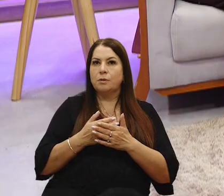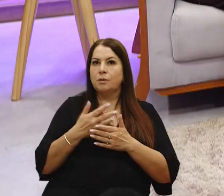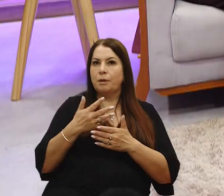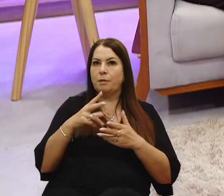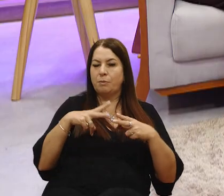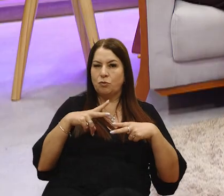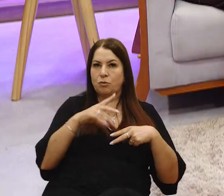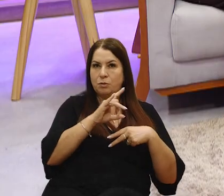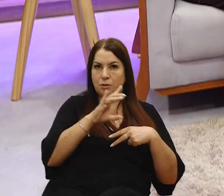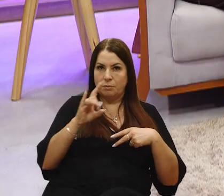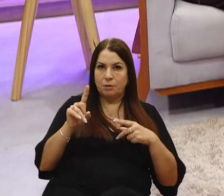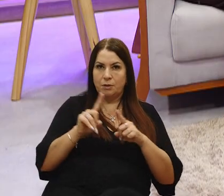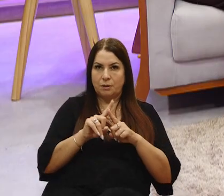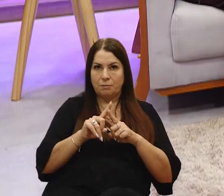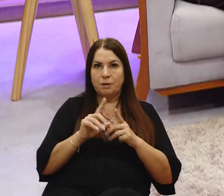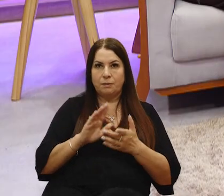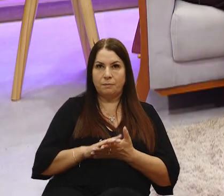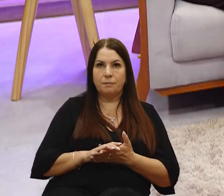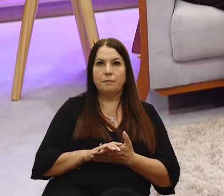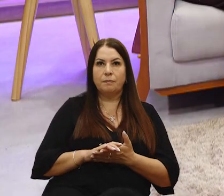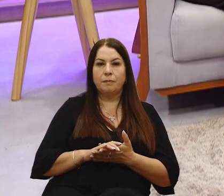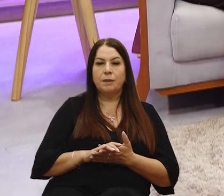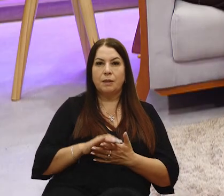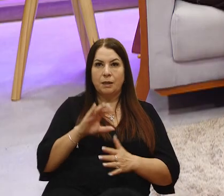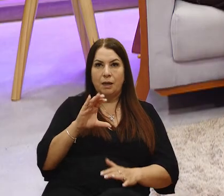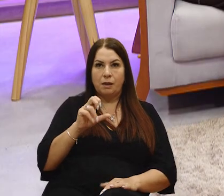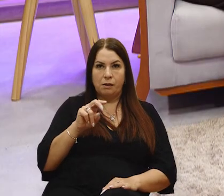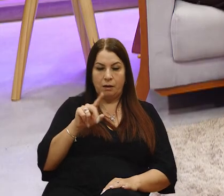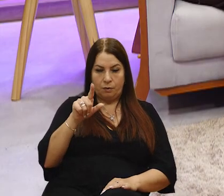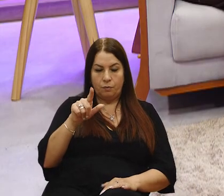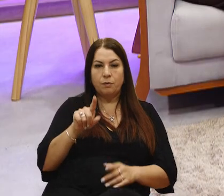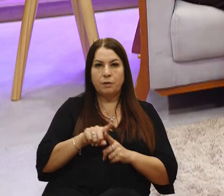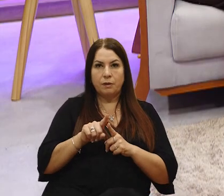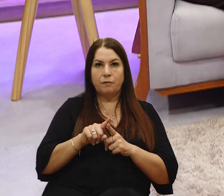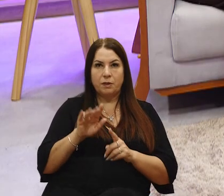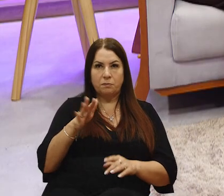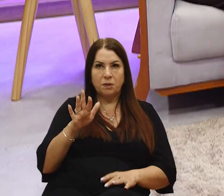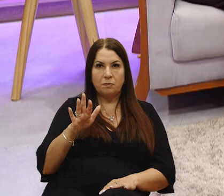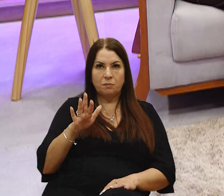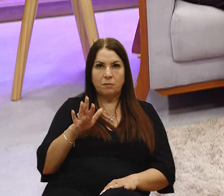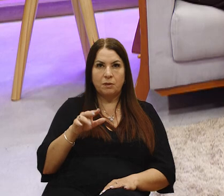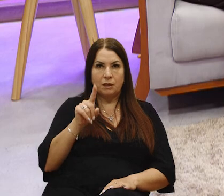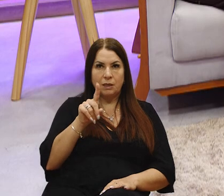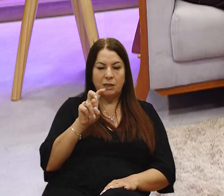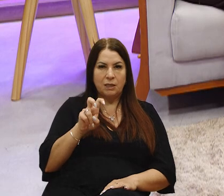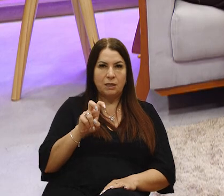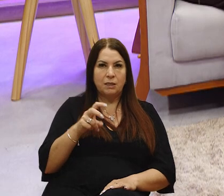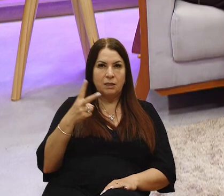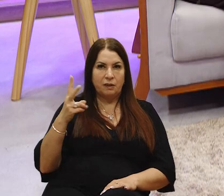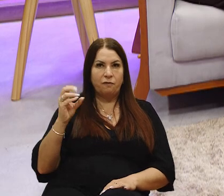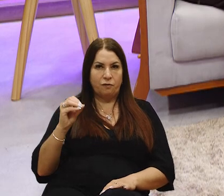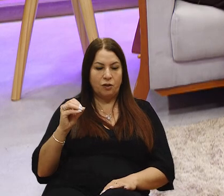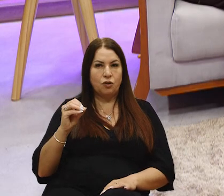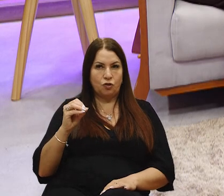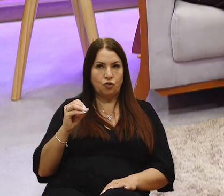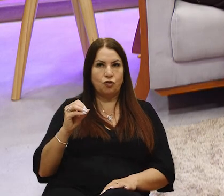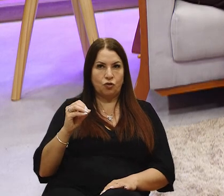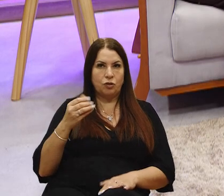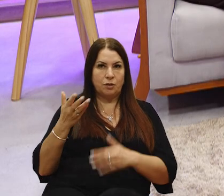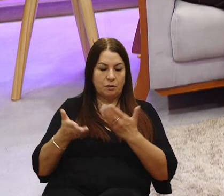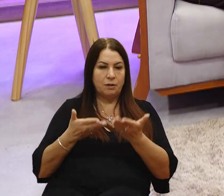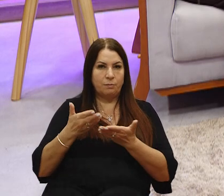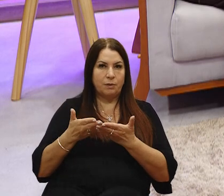um ano, 2 anos? Muito particular de cada caso, tá, Cris? A Clau, a gente fez, em média, acho que umas 15 a